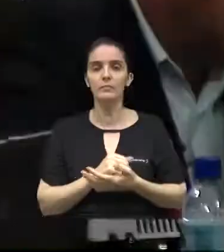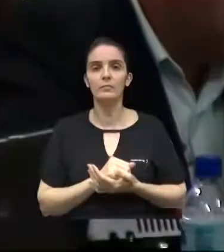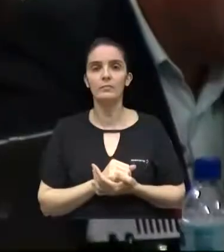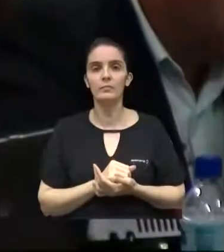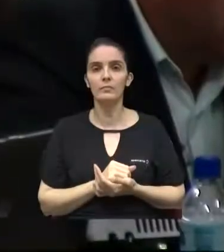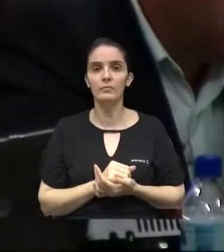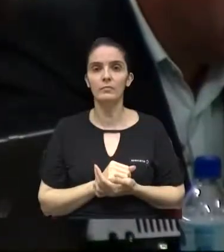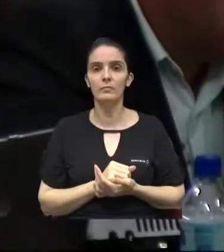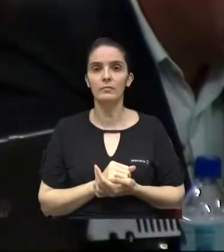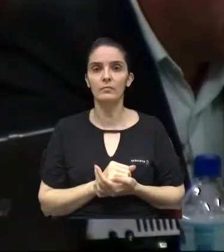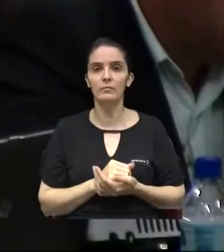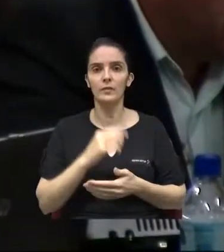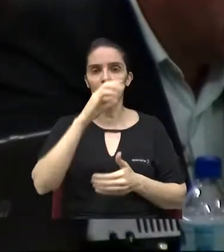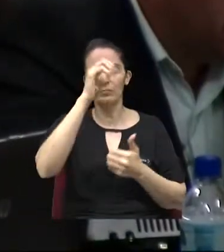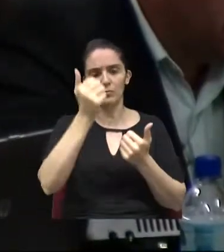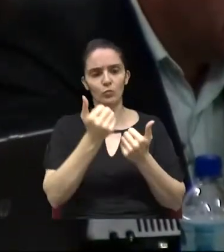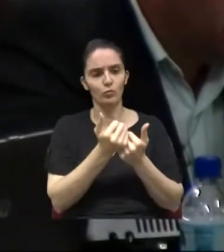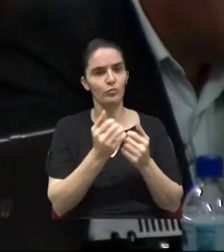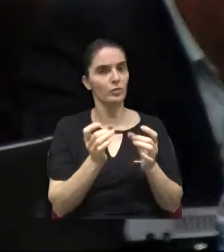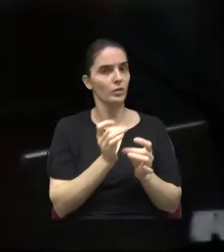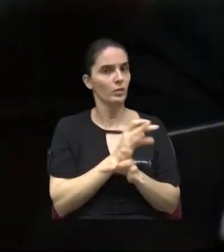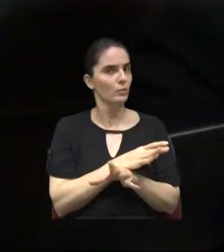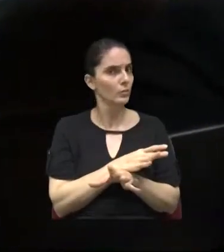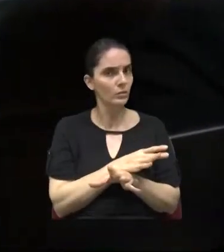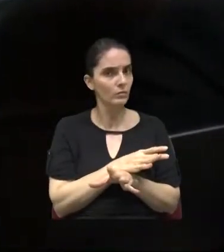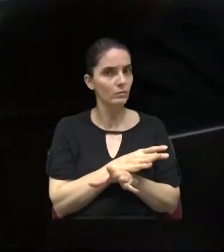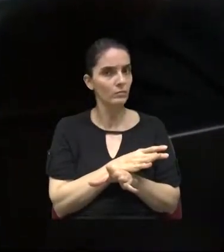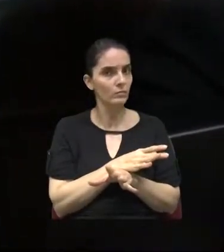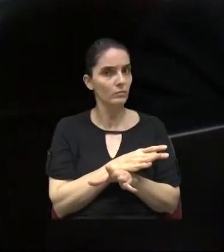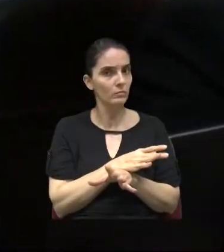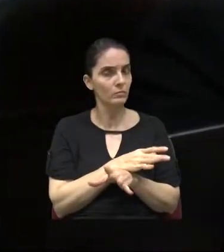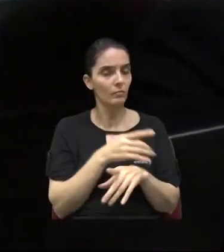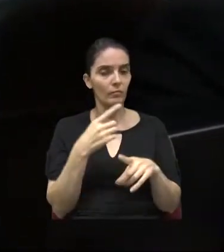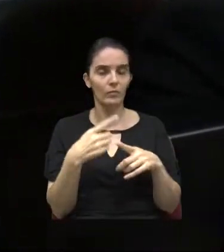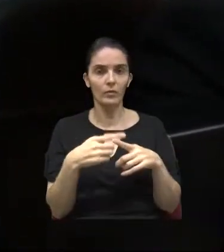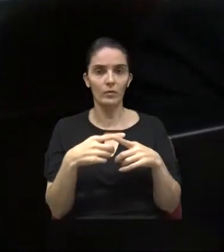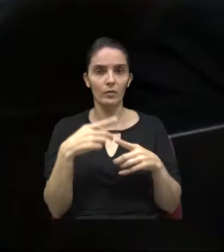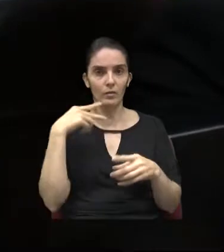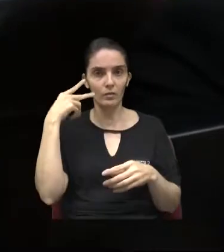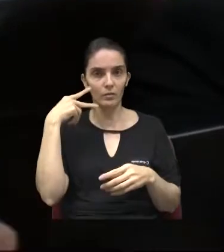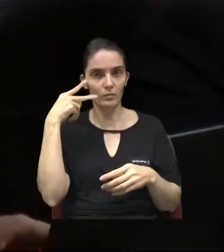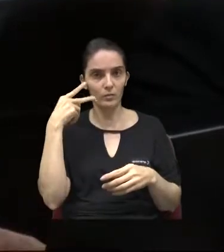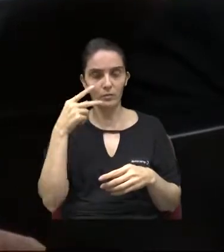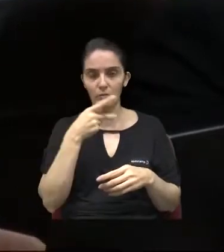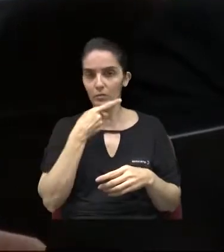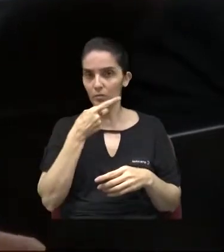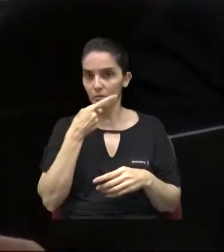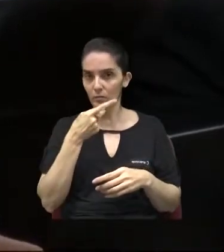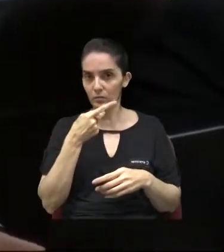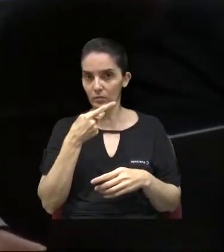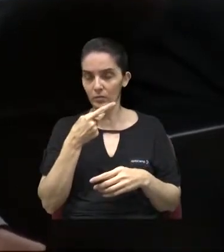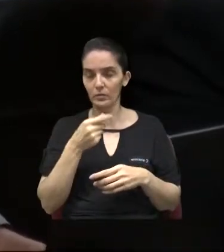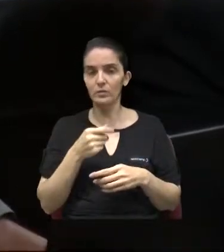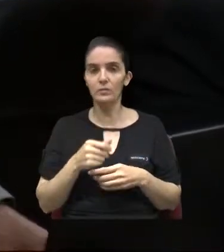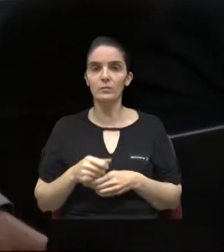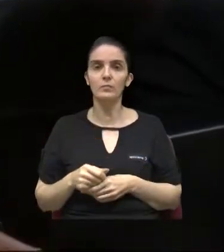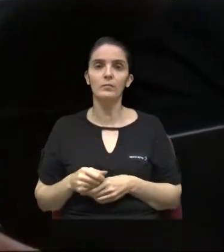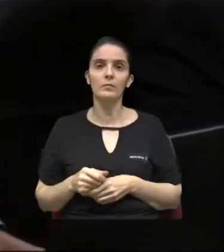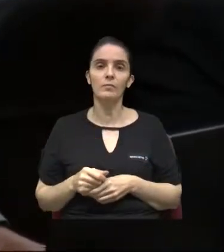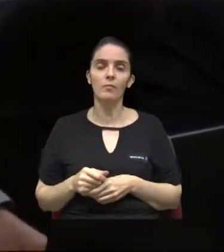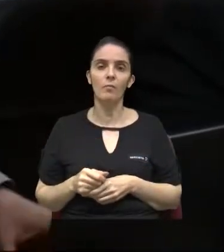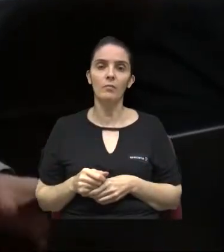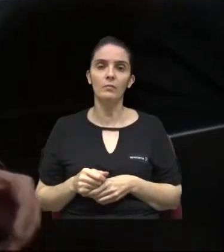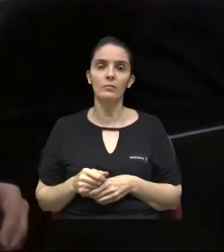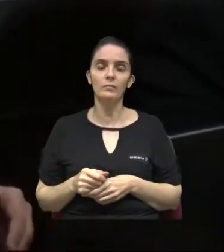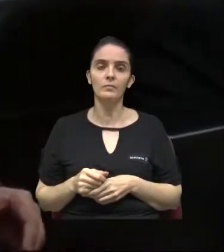existe mais, né? Na verdade, quando autorizamos aqui nesse plenário que o